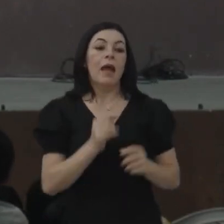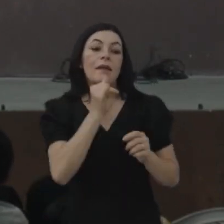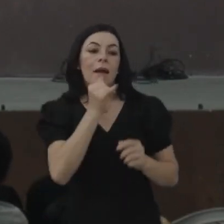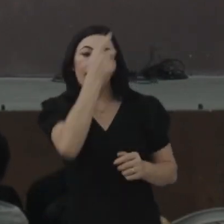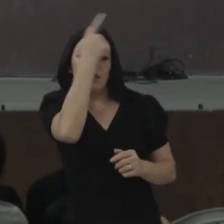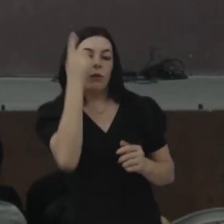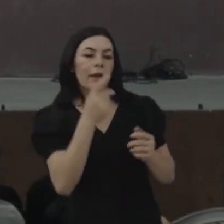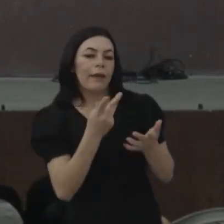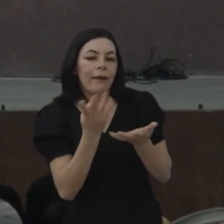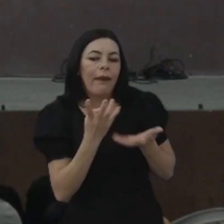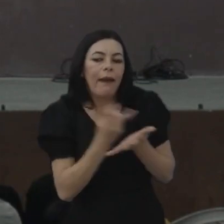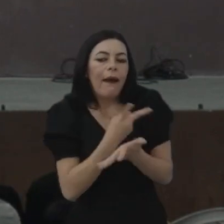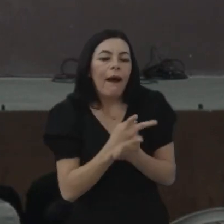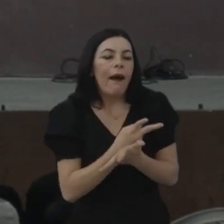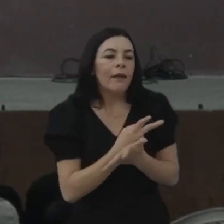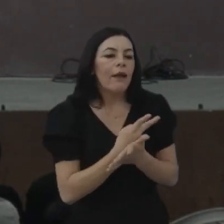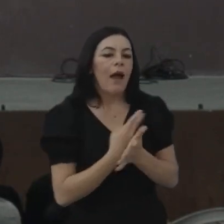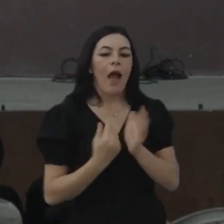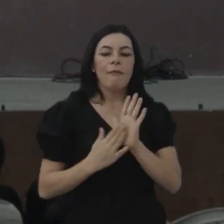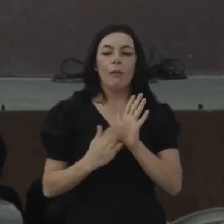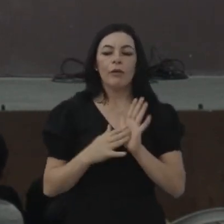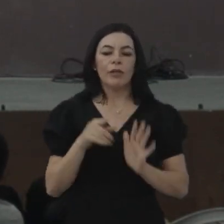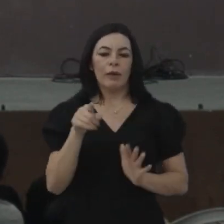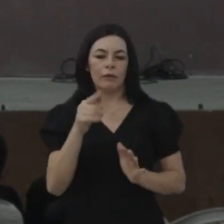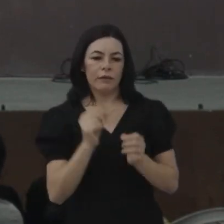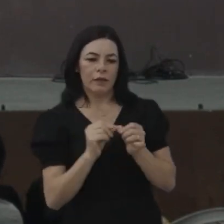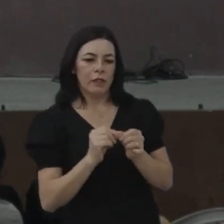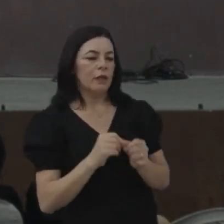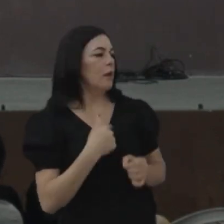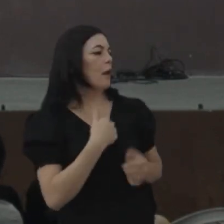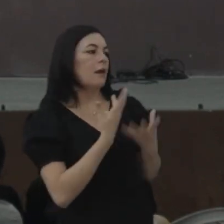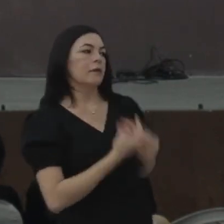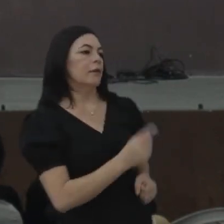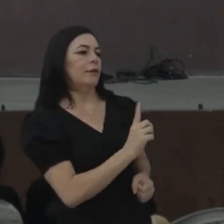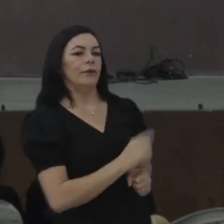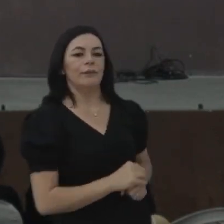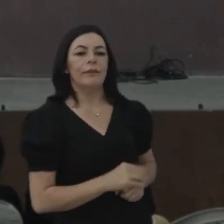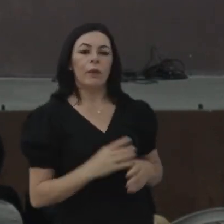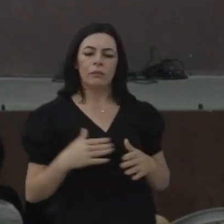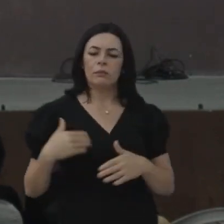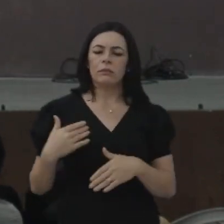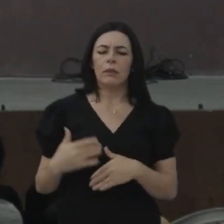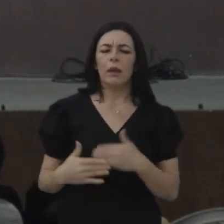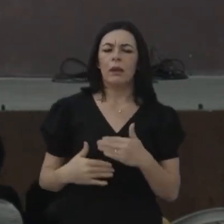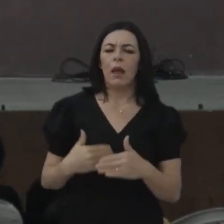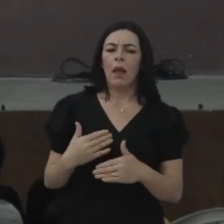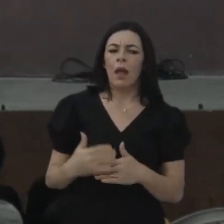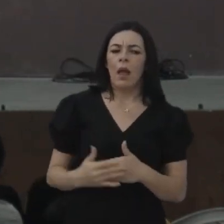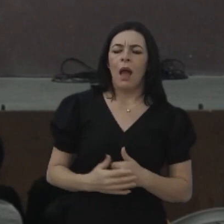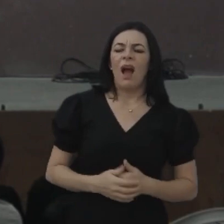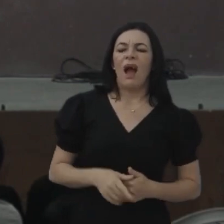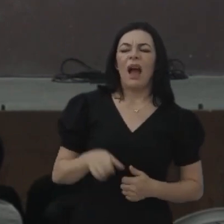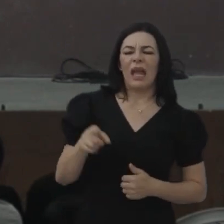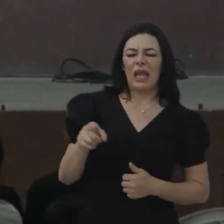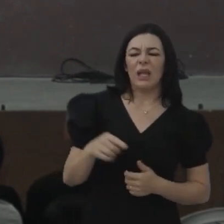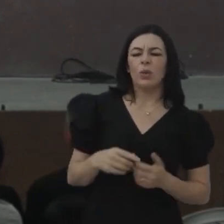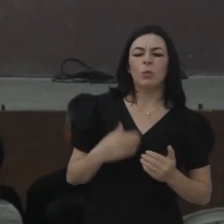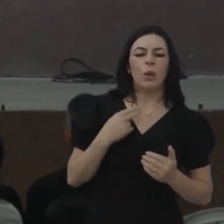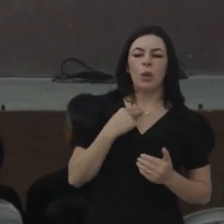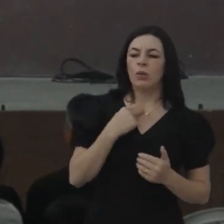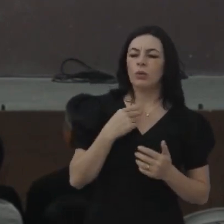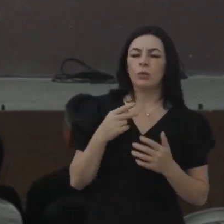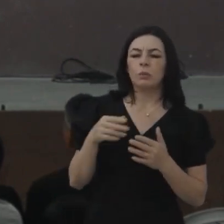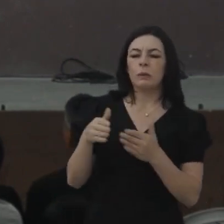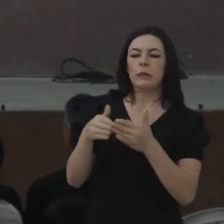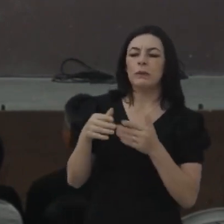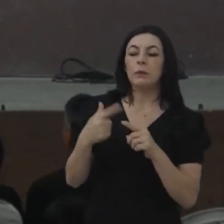mim. Não venha que eu não vou fazer. Então com o passar do tempo as pessoas vão dizer o quê? Eu não vou contar com aquele cara para fazer esse tipo de coisa,